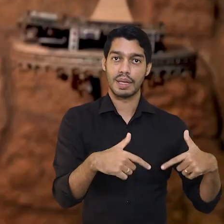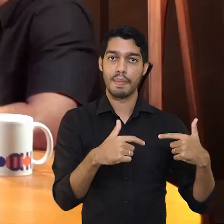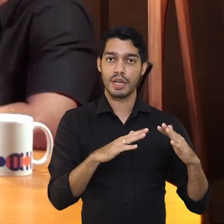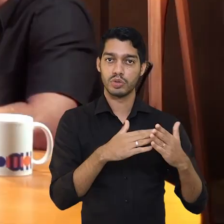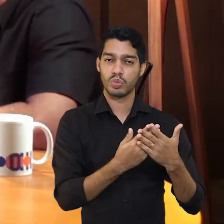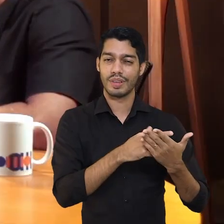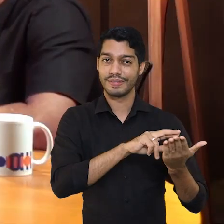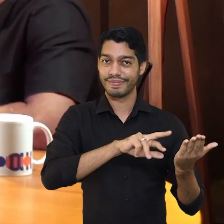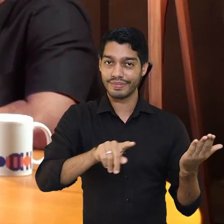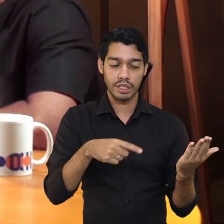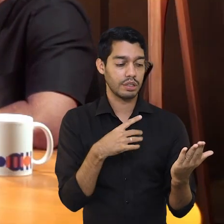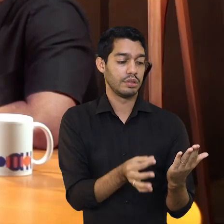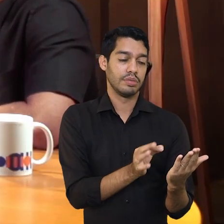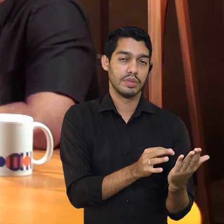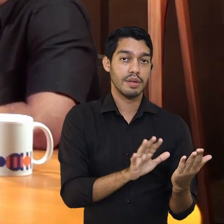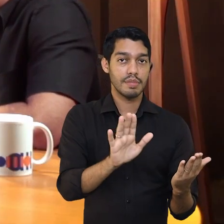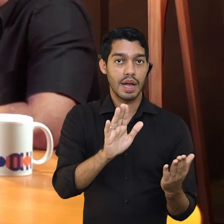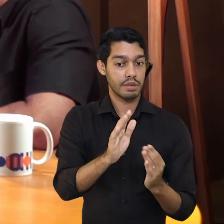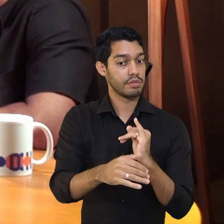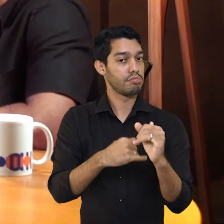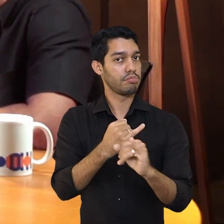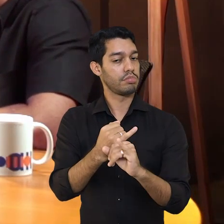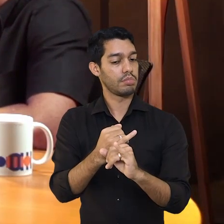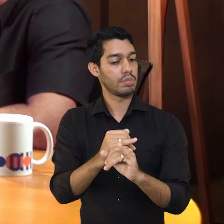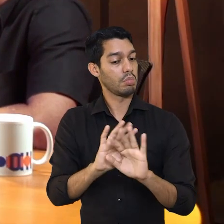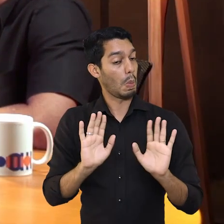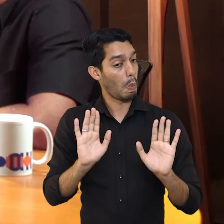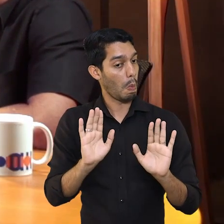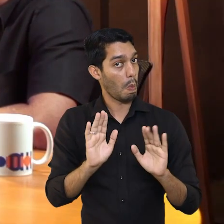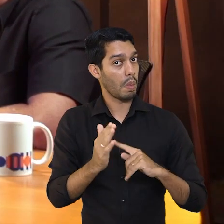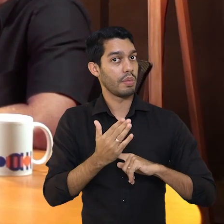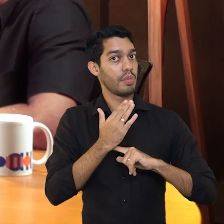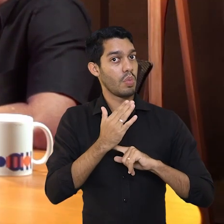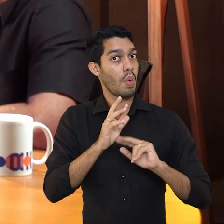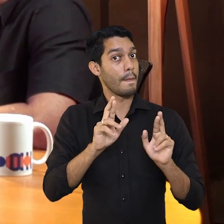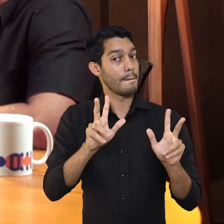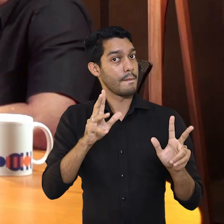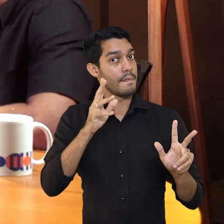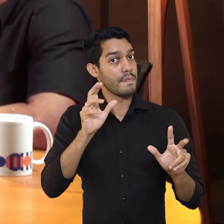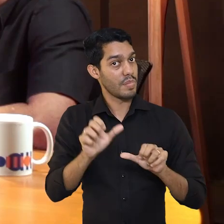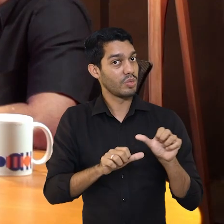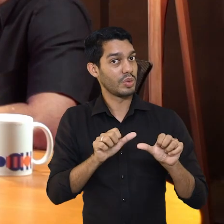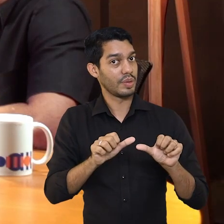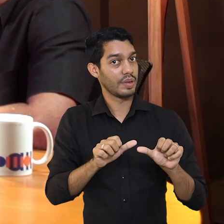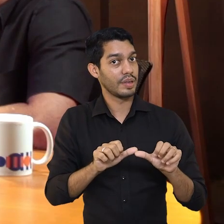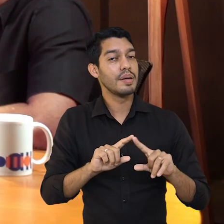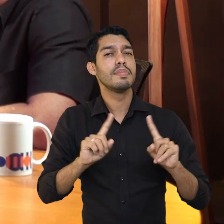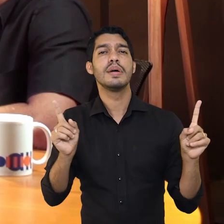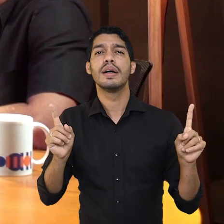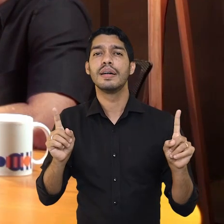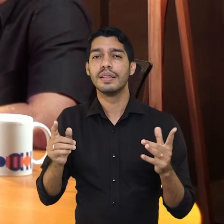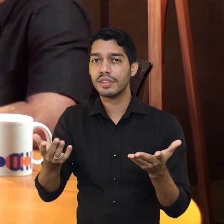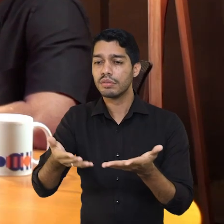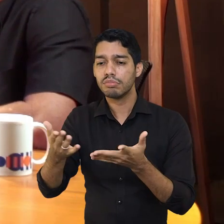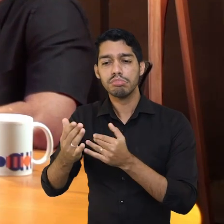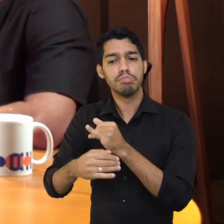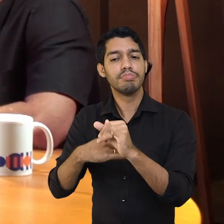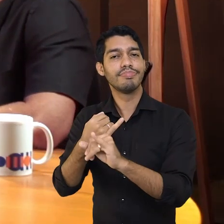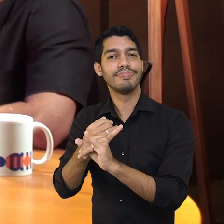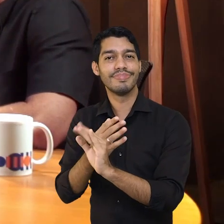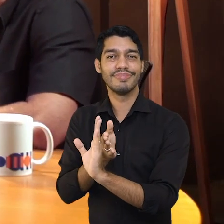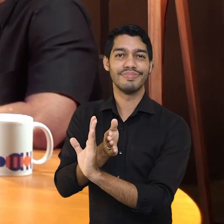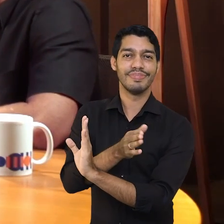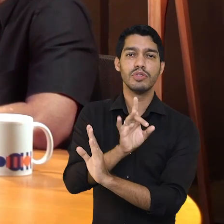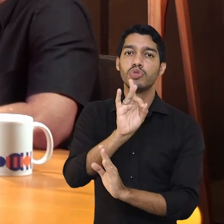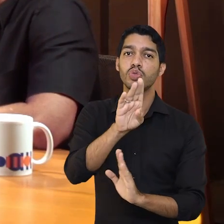escola. Mas a internet veio e já mudou isso. Sim. E aí agora tem um problema porque a internet ainda era